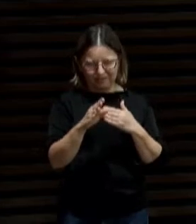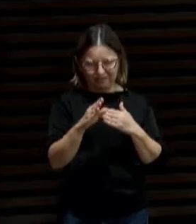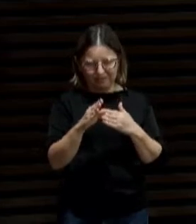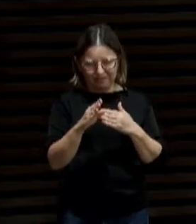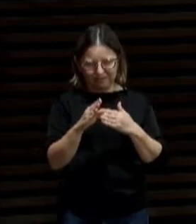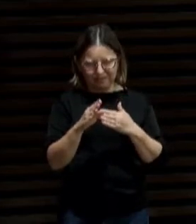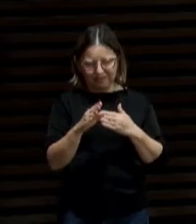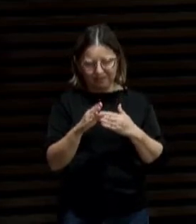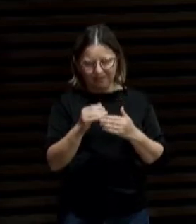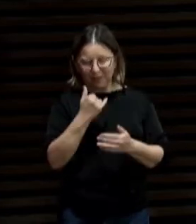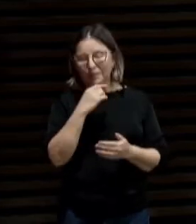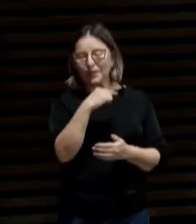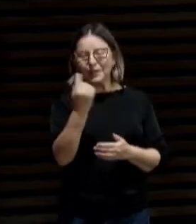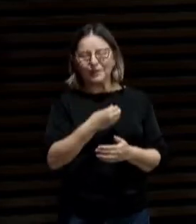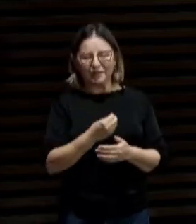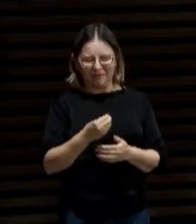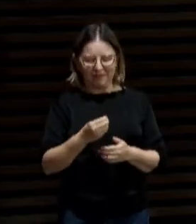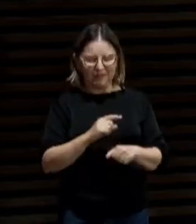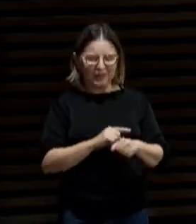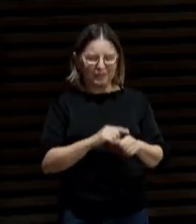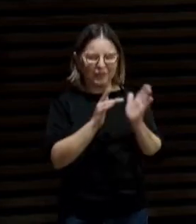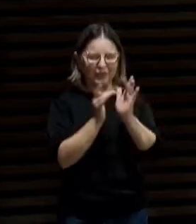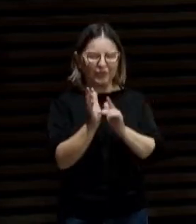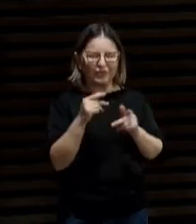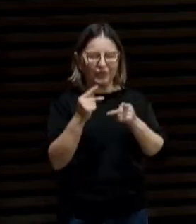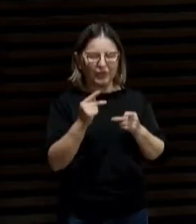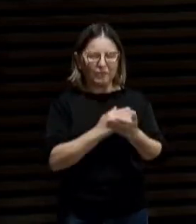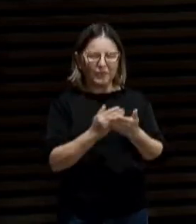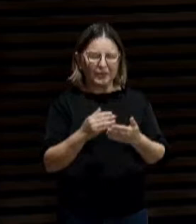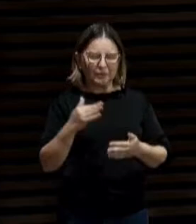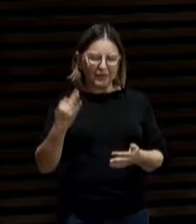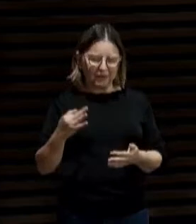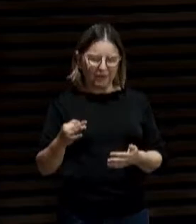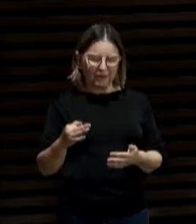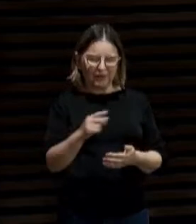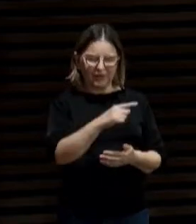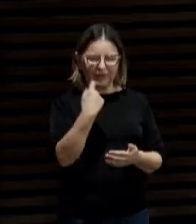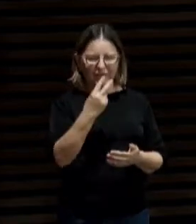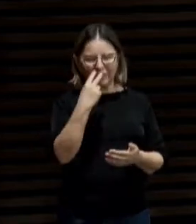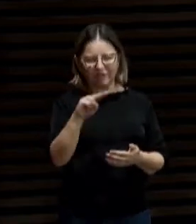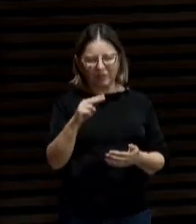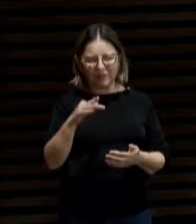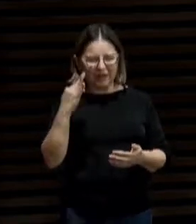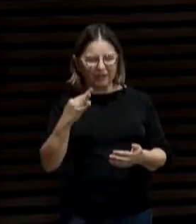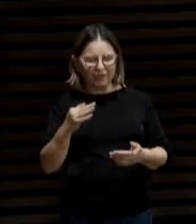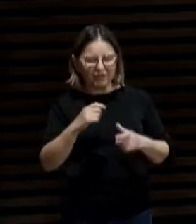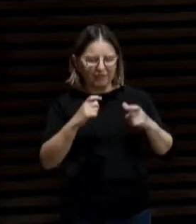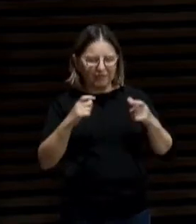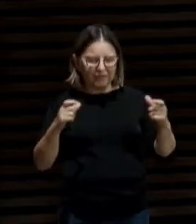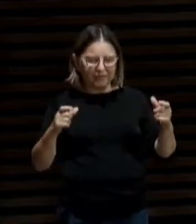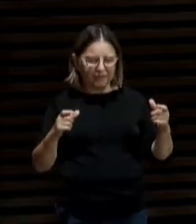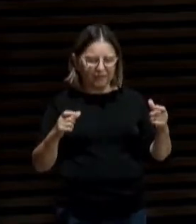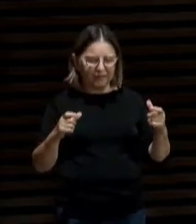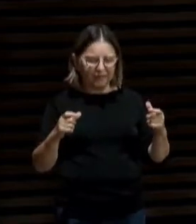dores. E nós temos visto, Senhor, as dores se intensificando. De modo que, ao olharmos